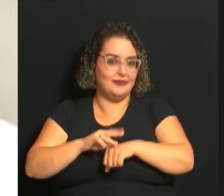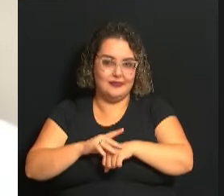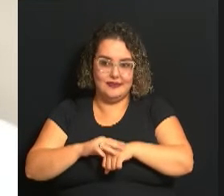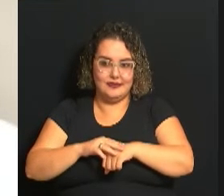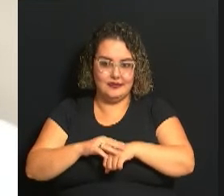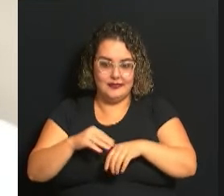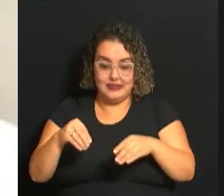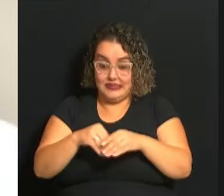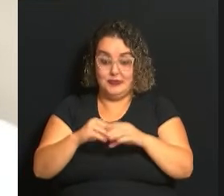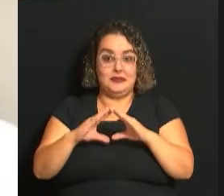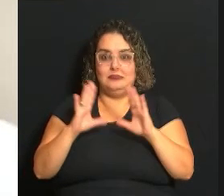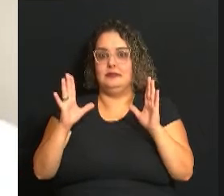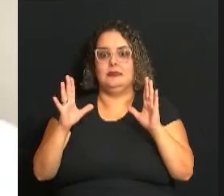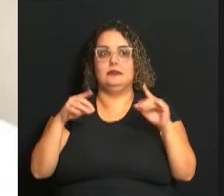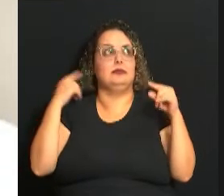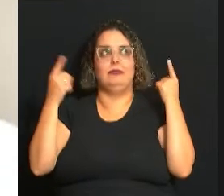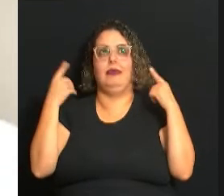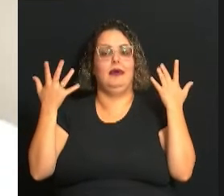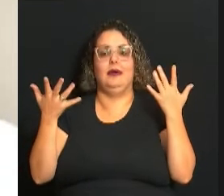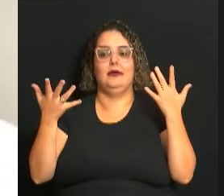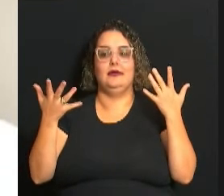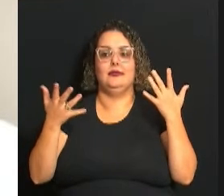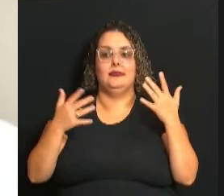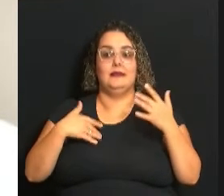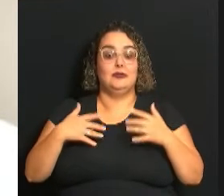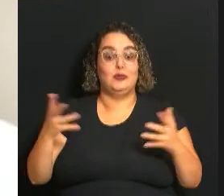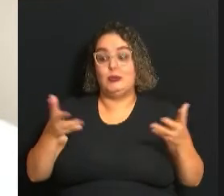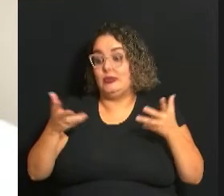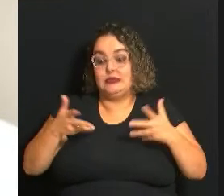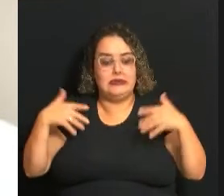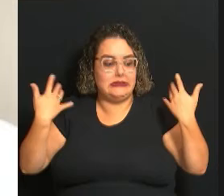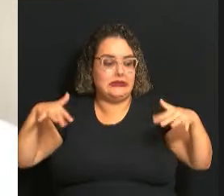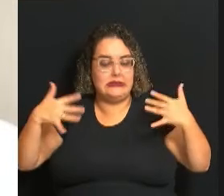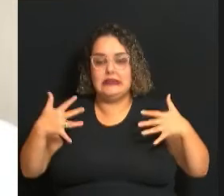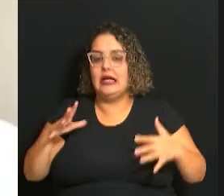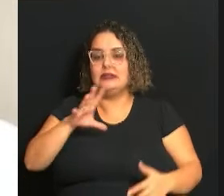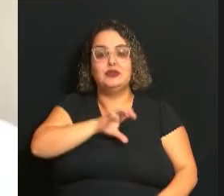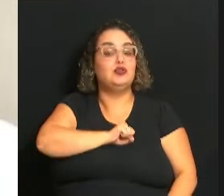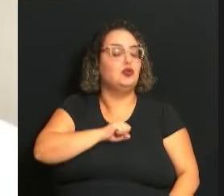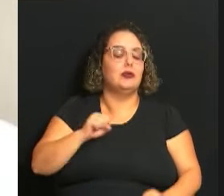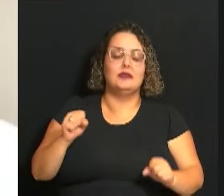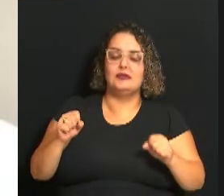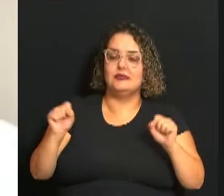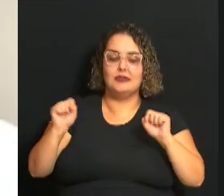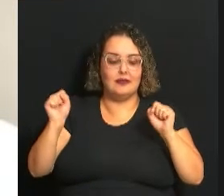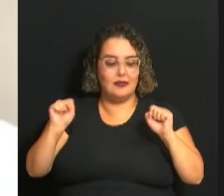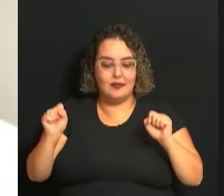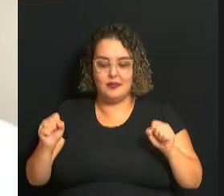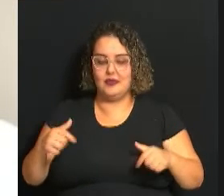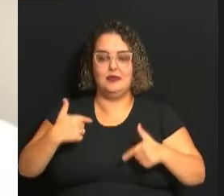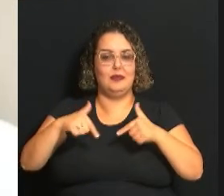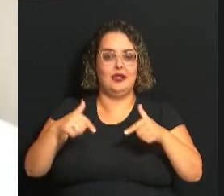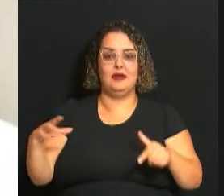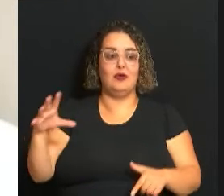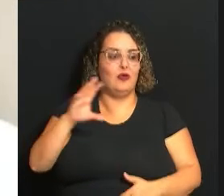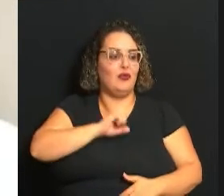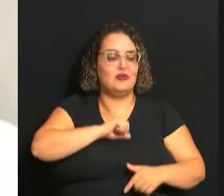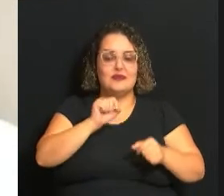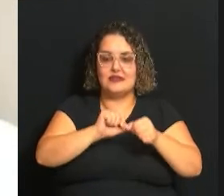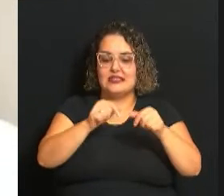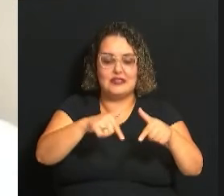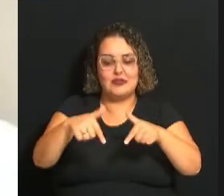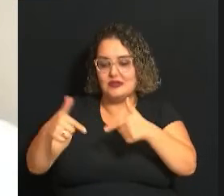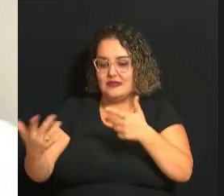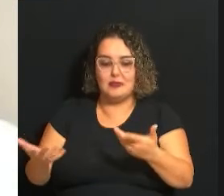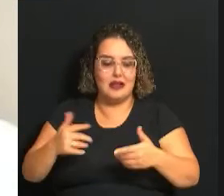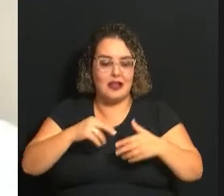porque realmente sou uma pessoa bem, né, agitada, eu gosto de fazer as coisas, adoro o meu trabalho, adoro trabalhar. E isso foi uma das